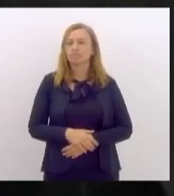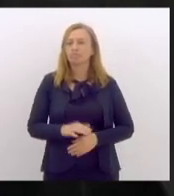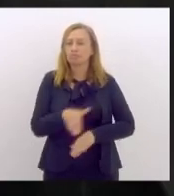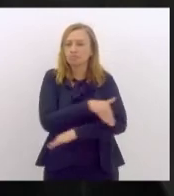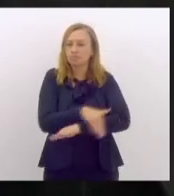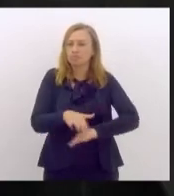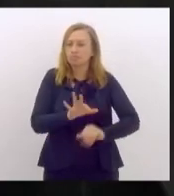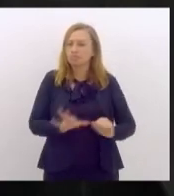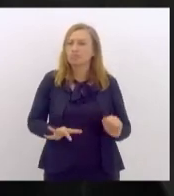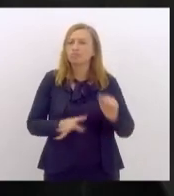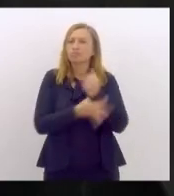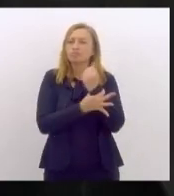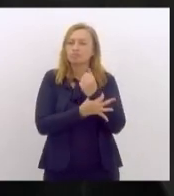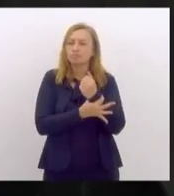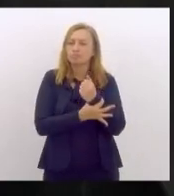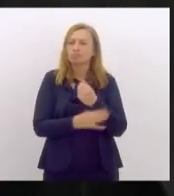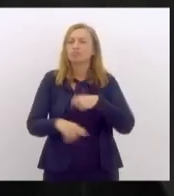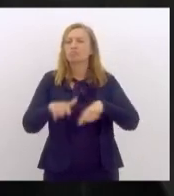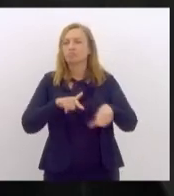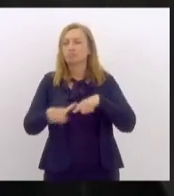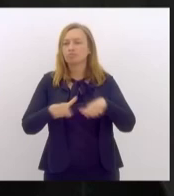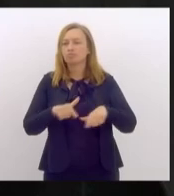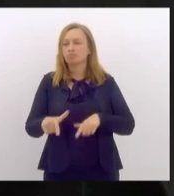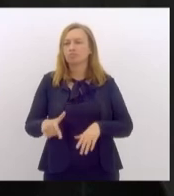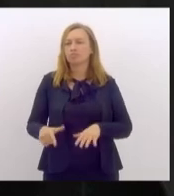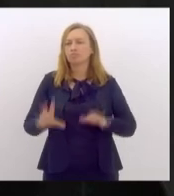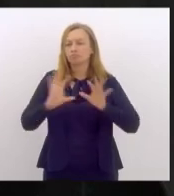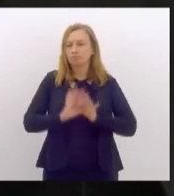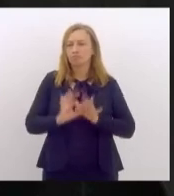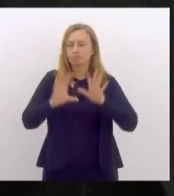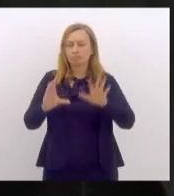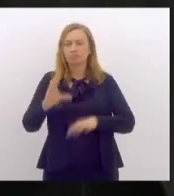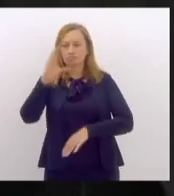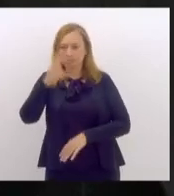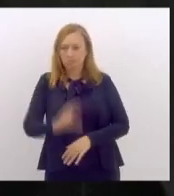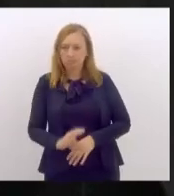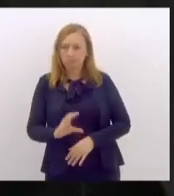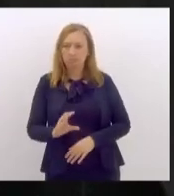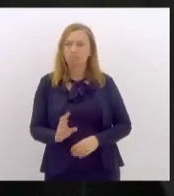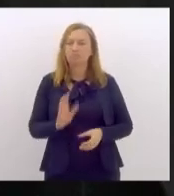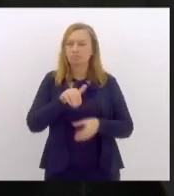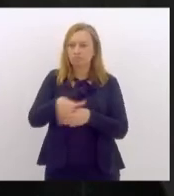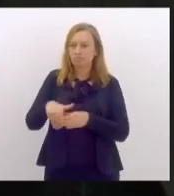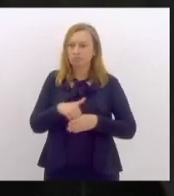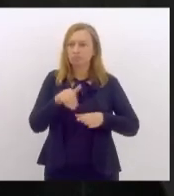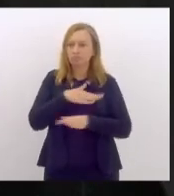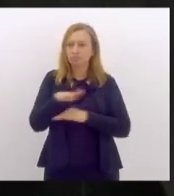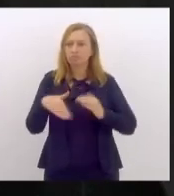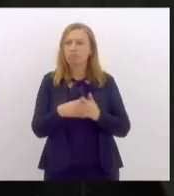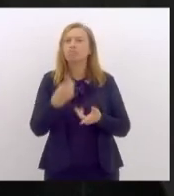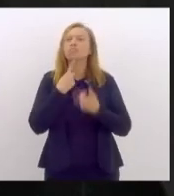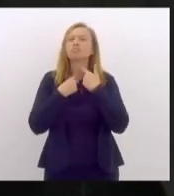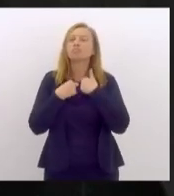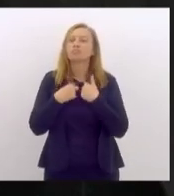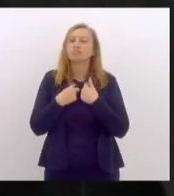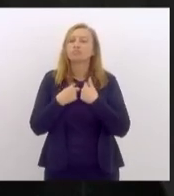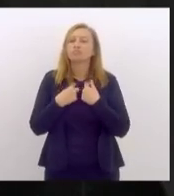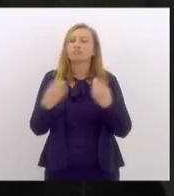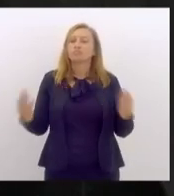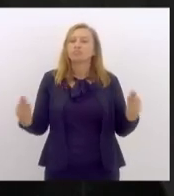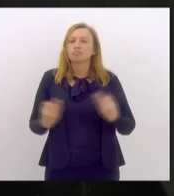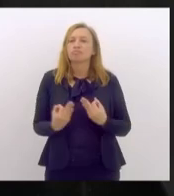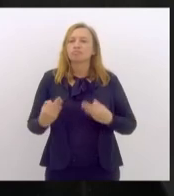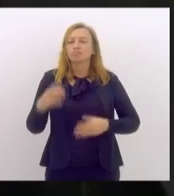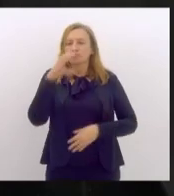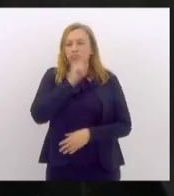seguras para o exercício democrático e cidadão do voto Desejo a todos uma ótimo